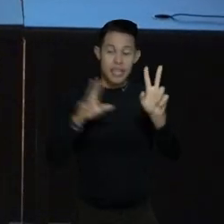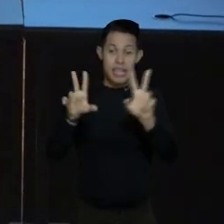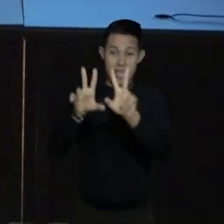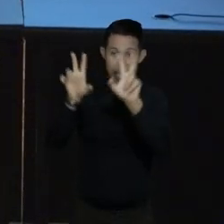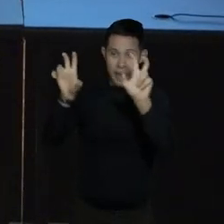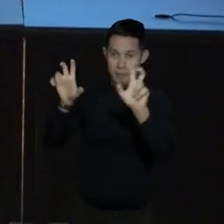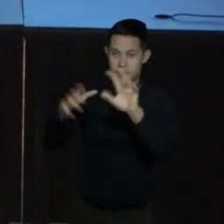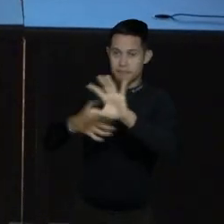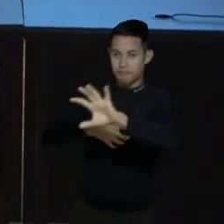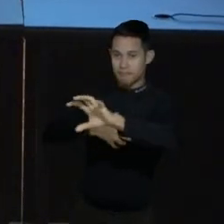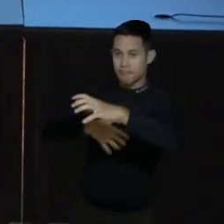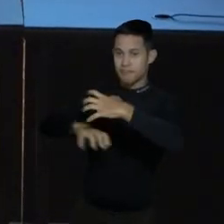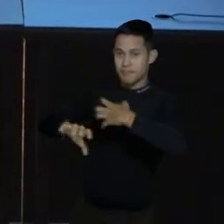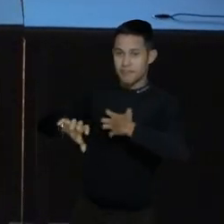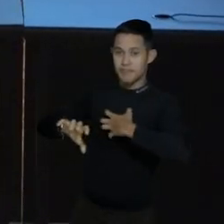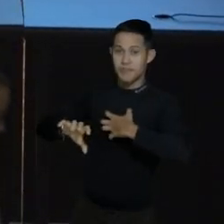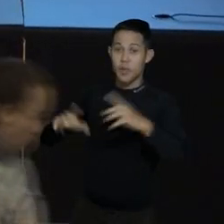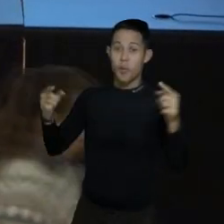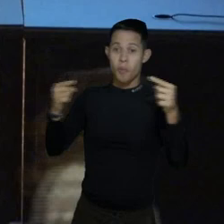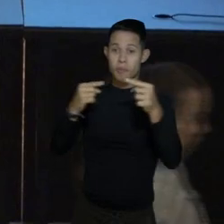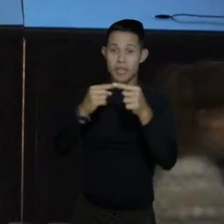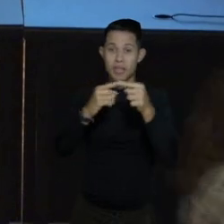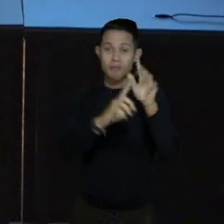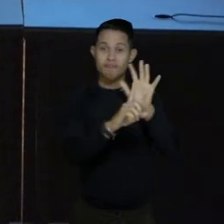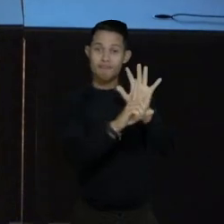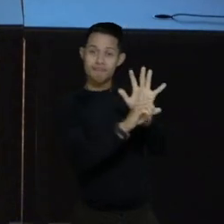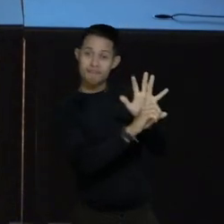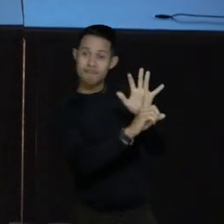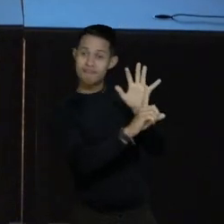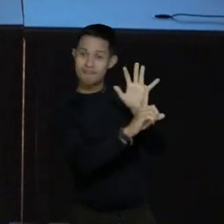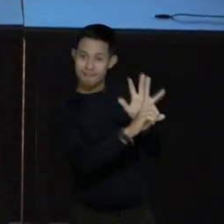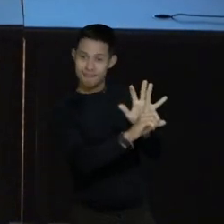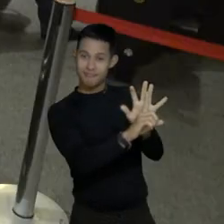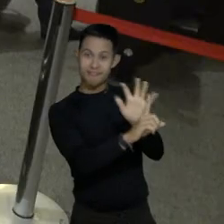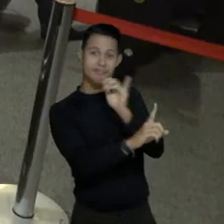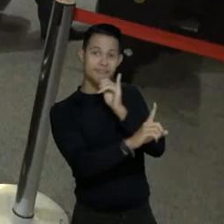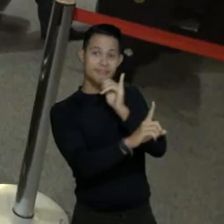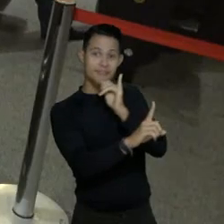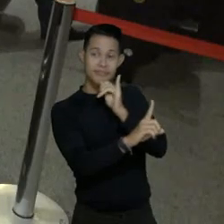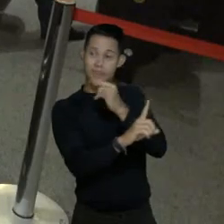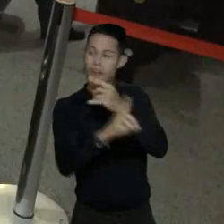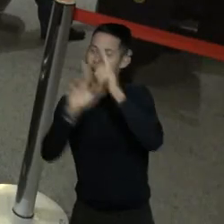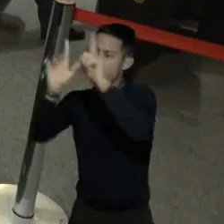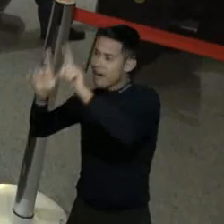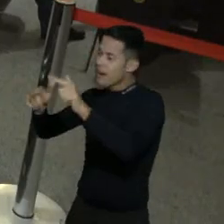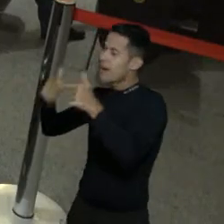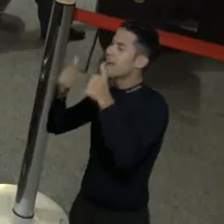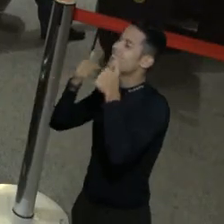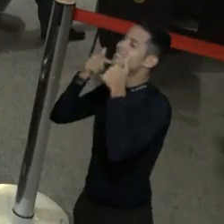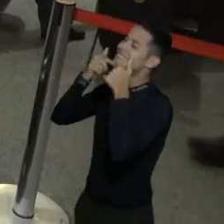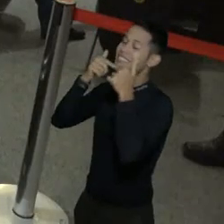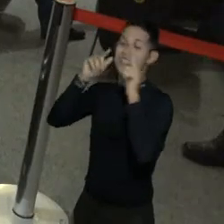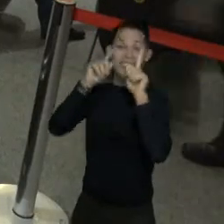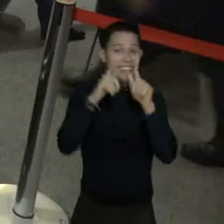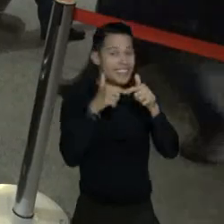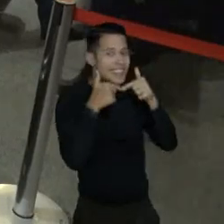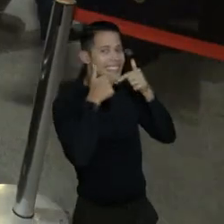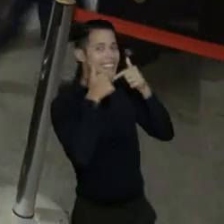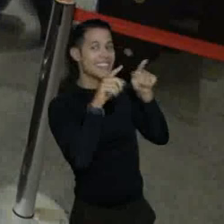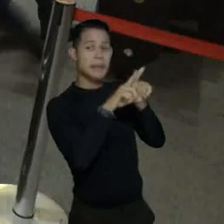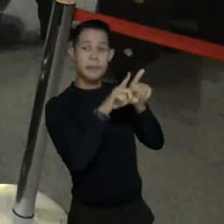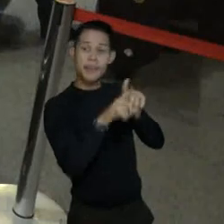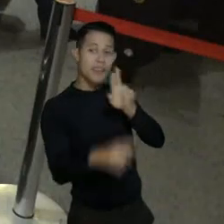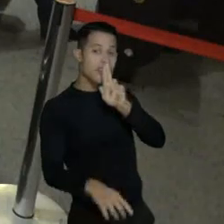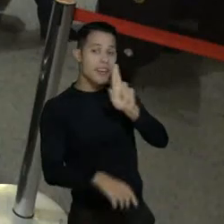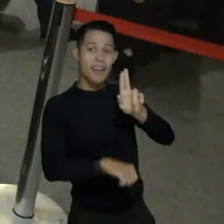gente pode dizer assim a gente é afetado né a gente recebe afeto a gente é afetado não tem como resistir a isso